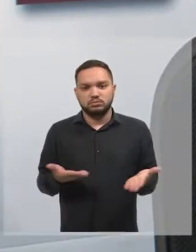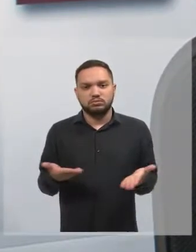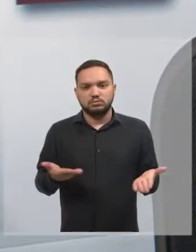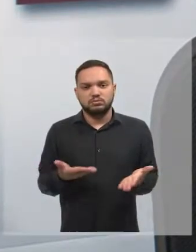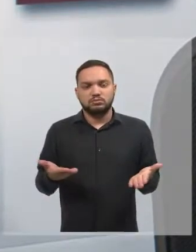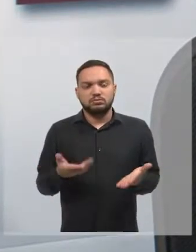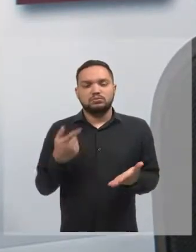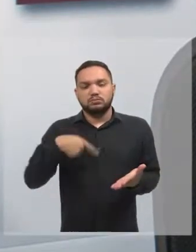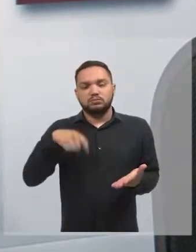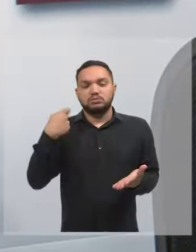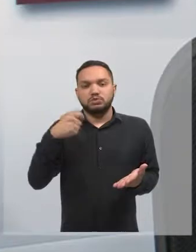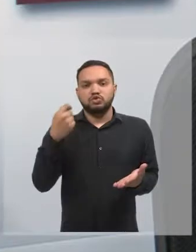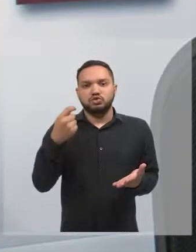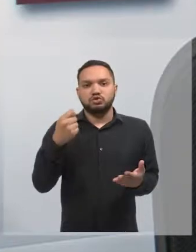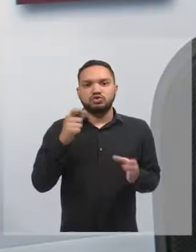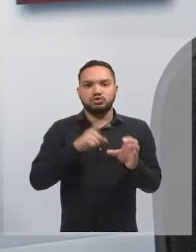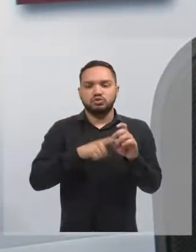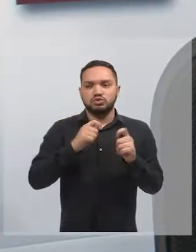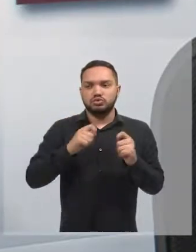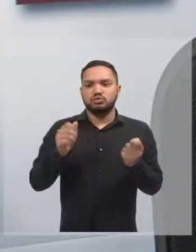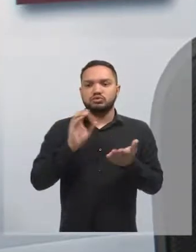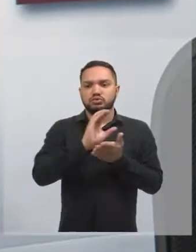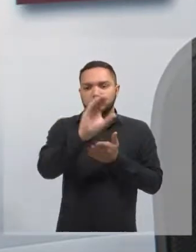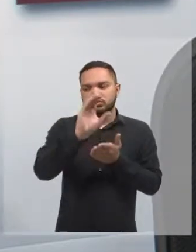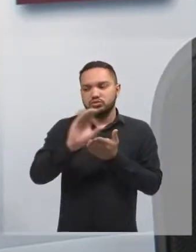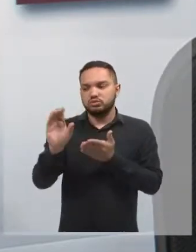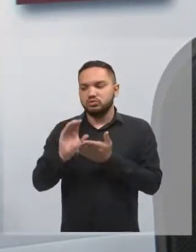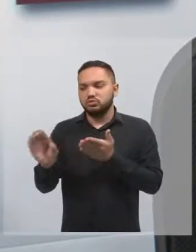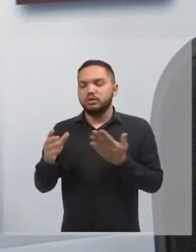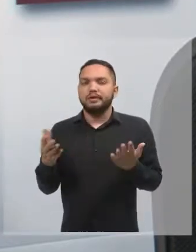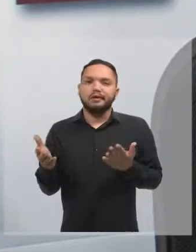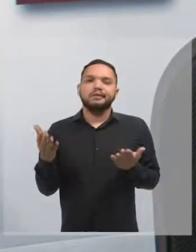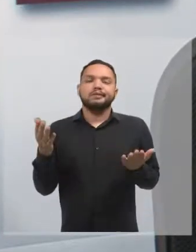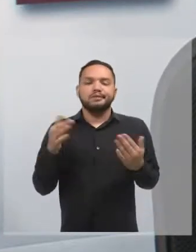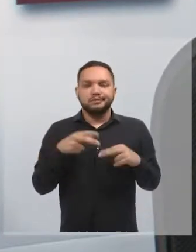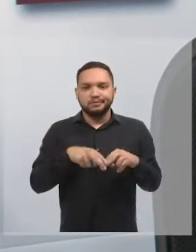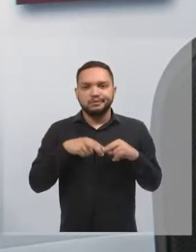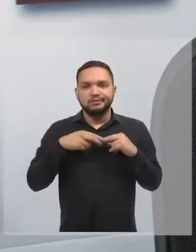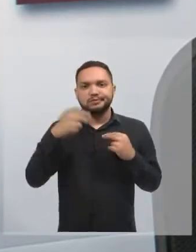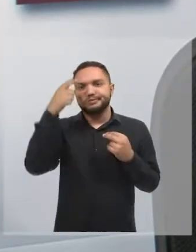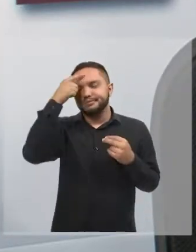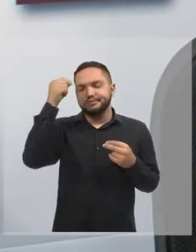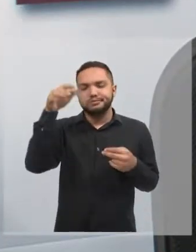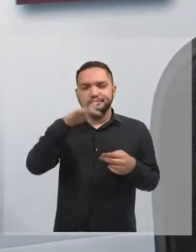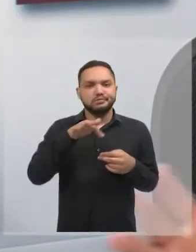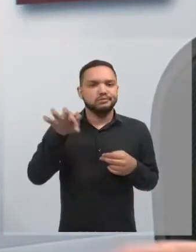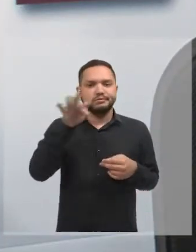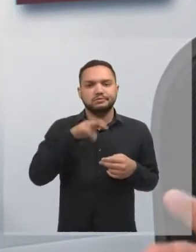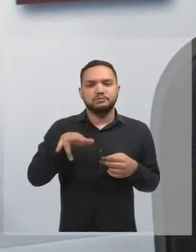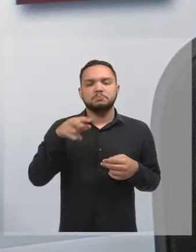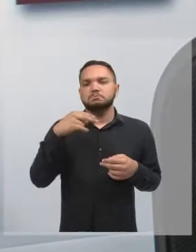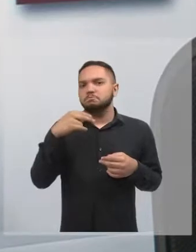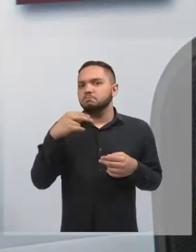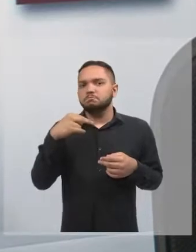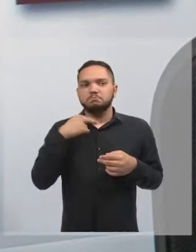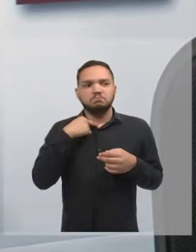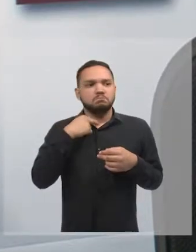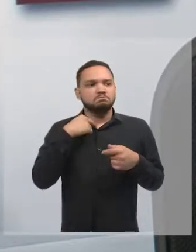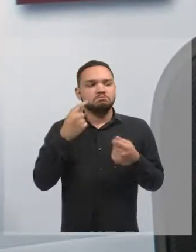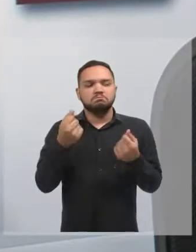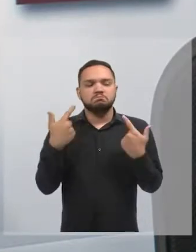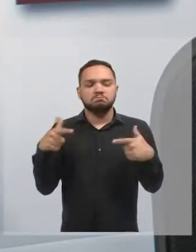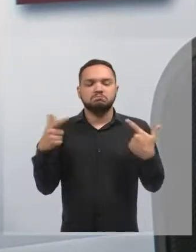ensinos das universidades privadas está tornando inviável para os empresários a manutenção. Um exemplo simples e objetivo.